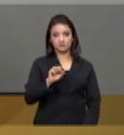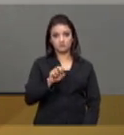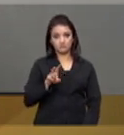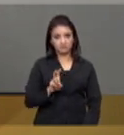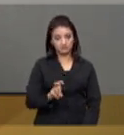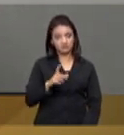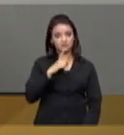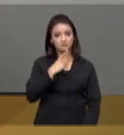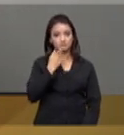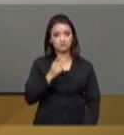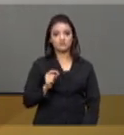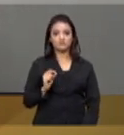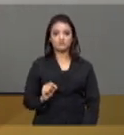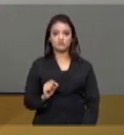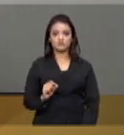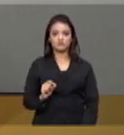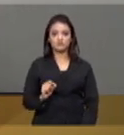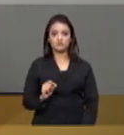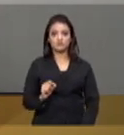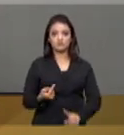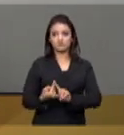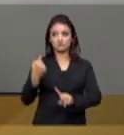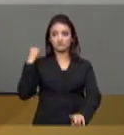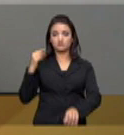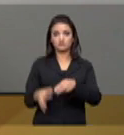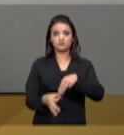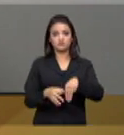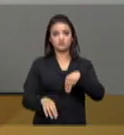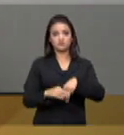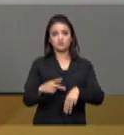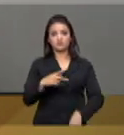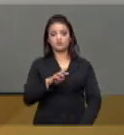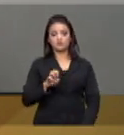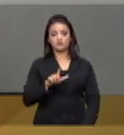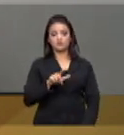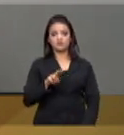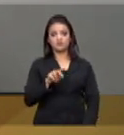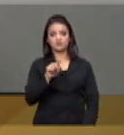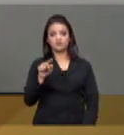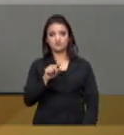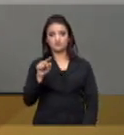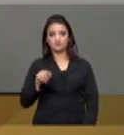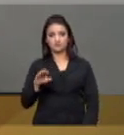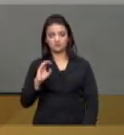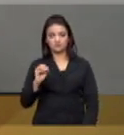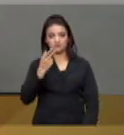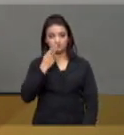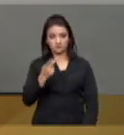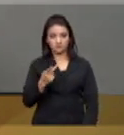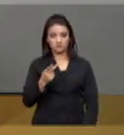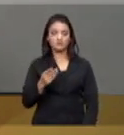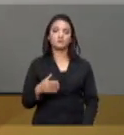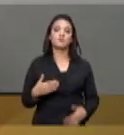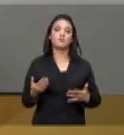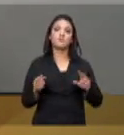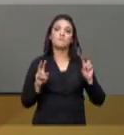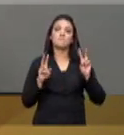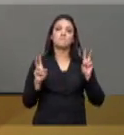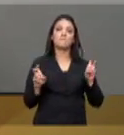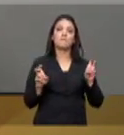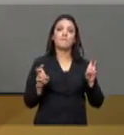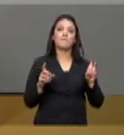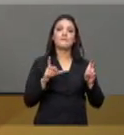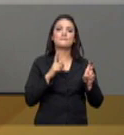citando a observação do ministro César Peluso, exarado naquele julgamento. Afirma-se, então, aspas, o